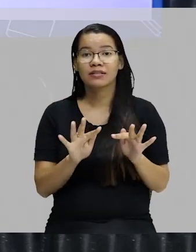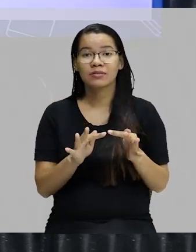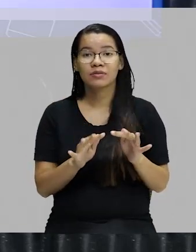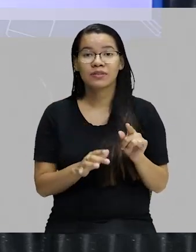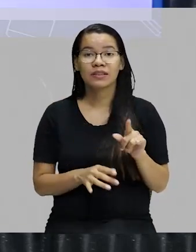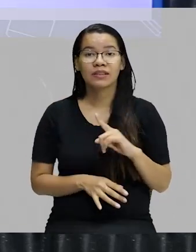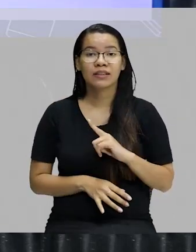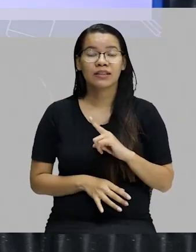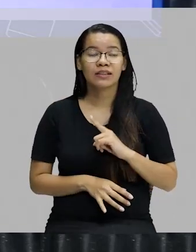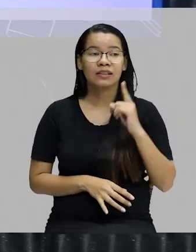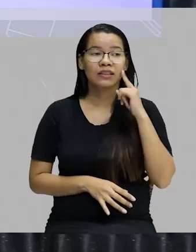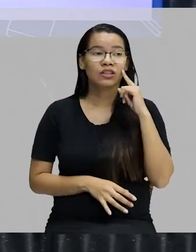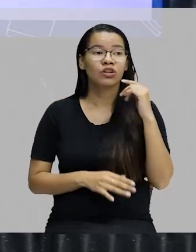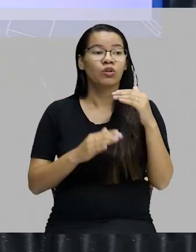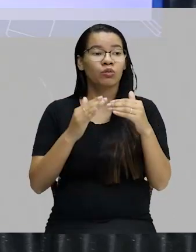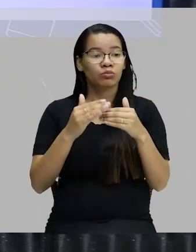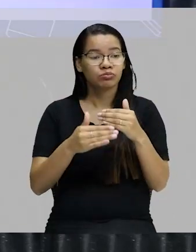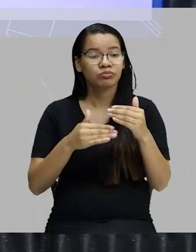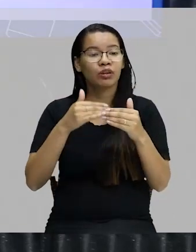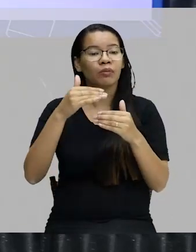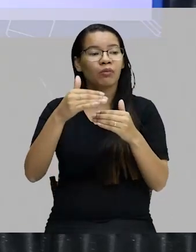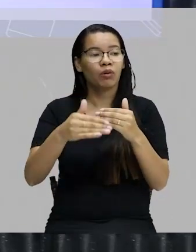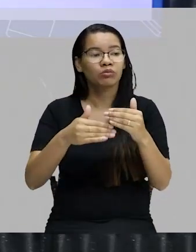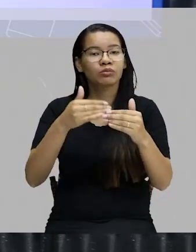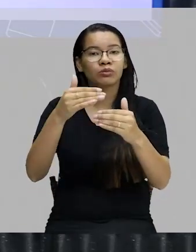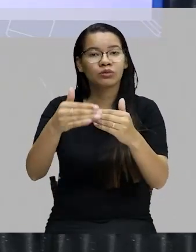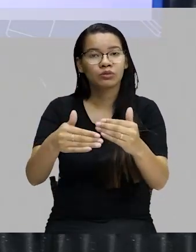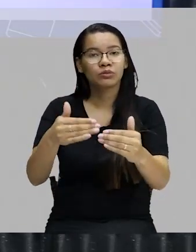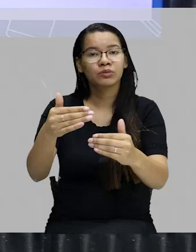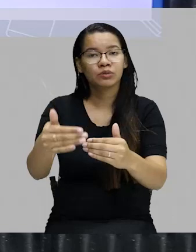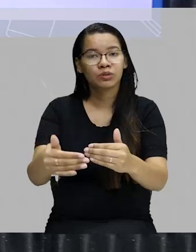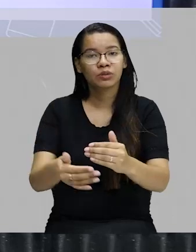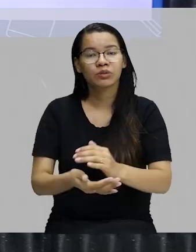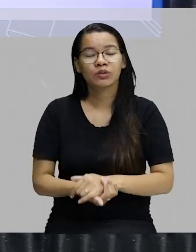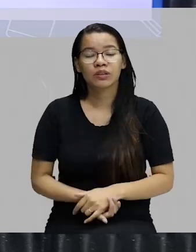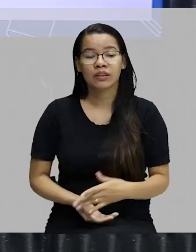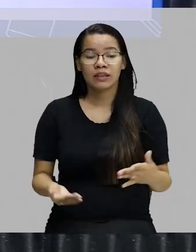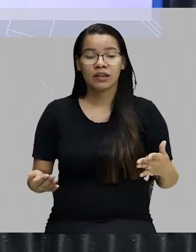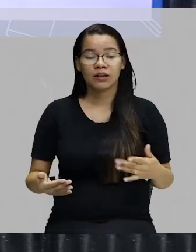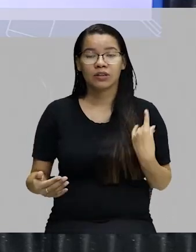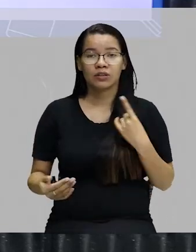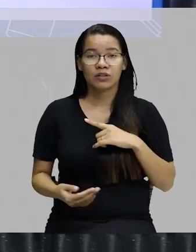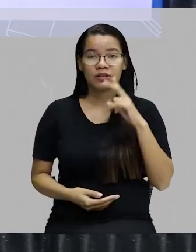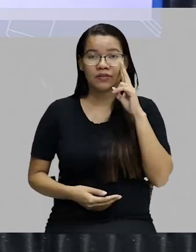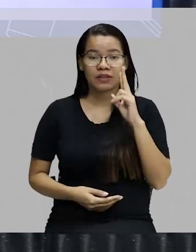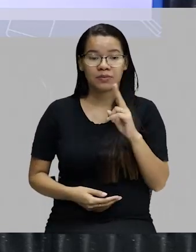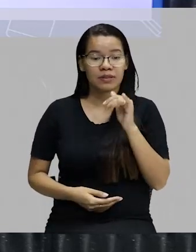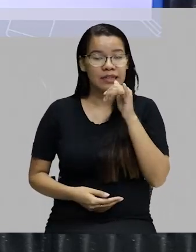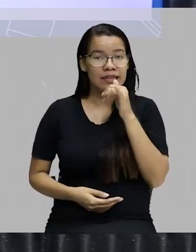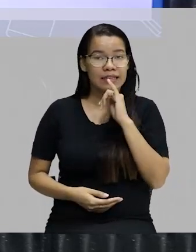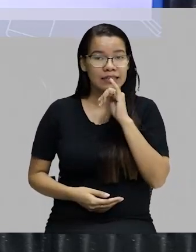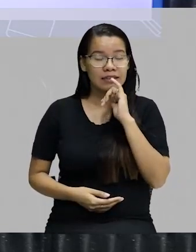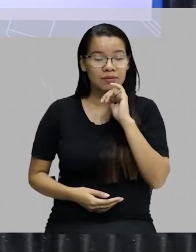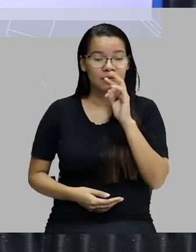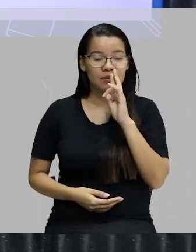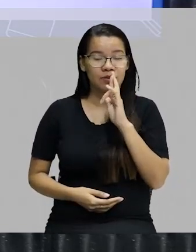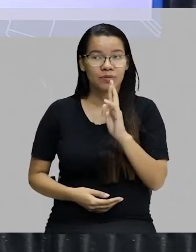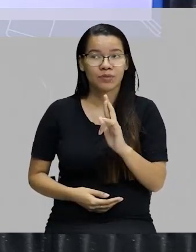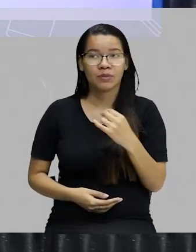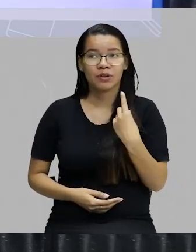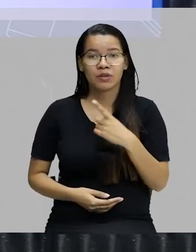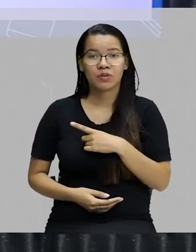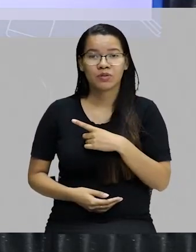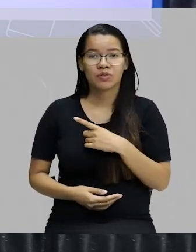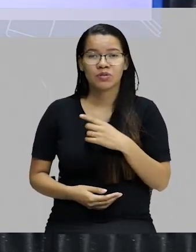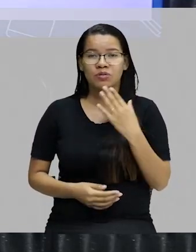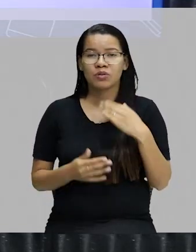de sucessão. Tá? E a partir de agora, nós vamos ver os exemplos respondidos, tá? Para a gente